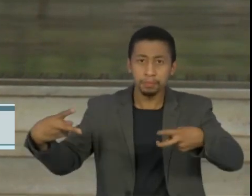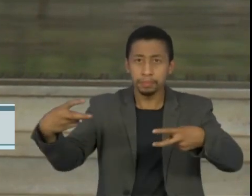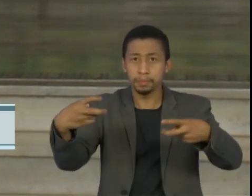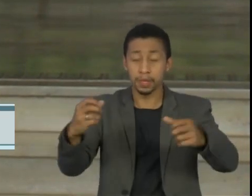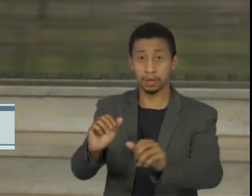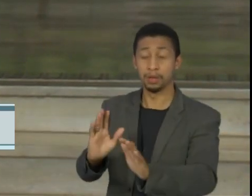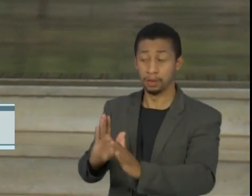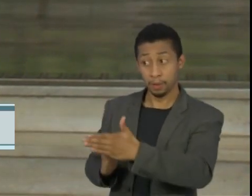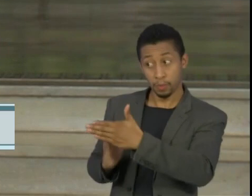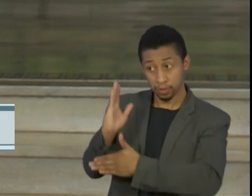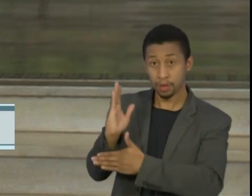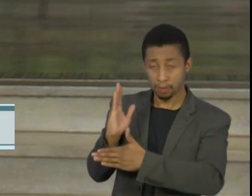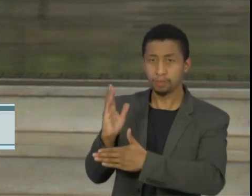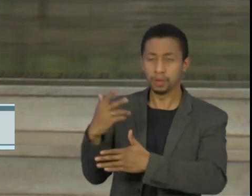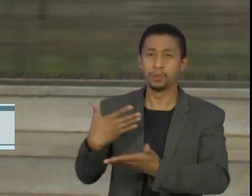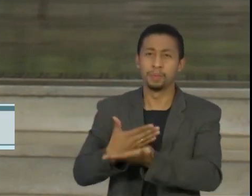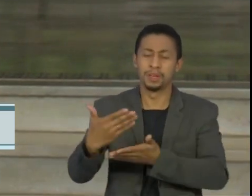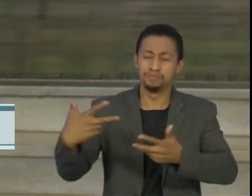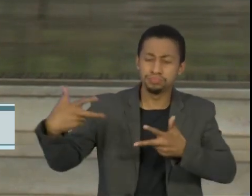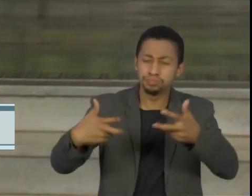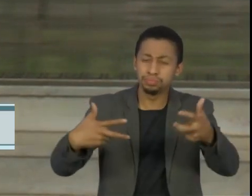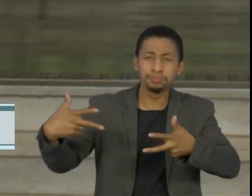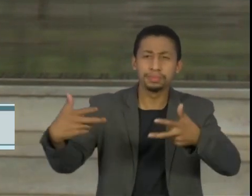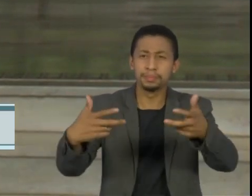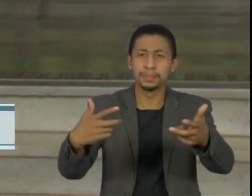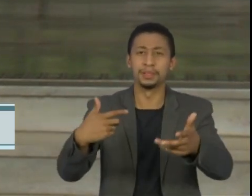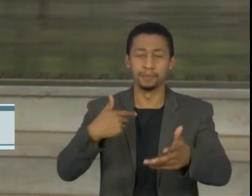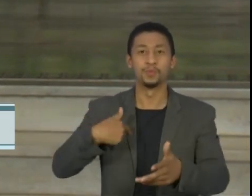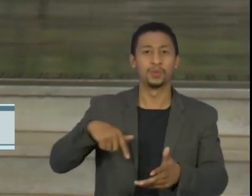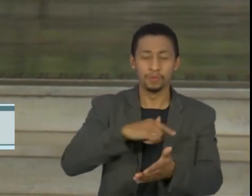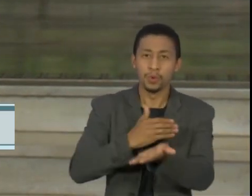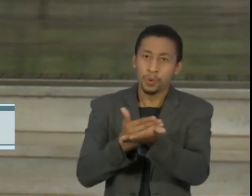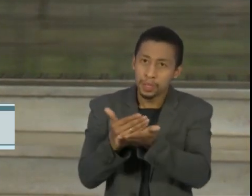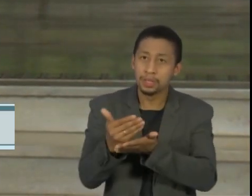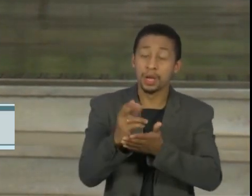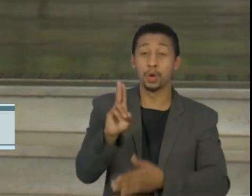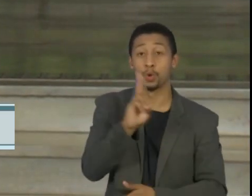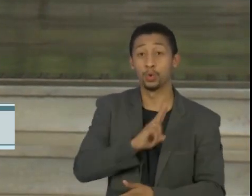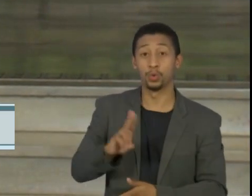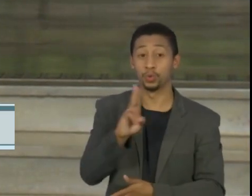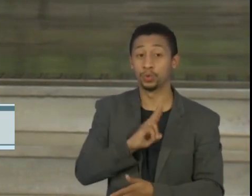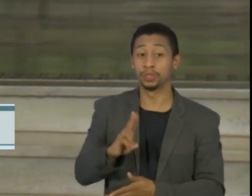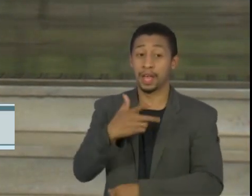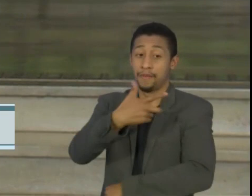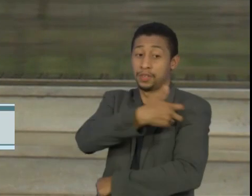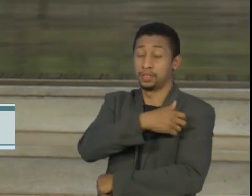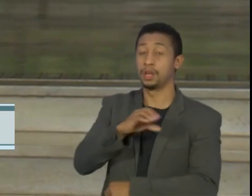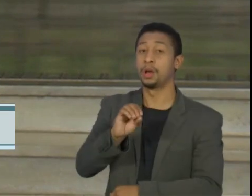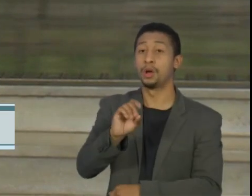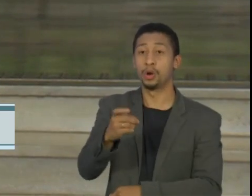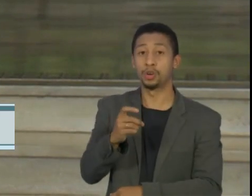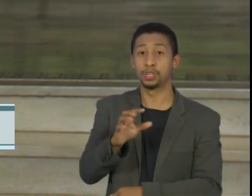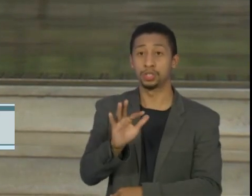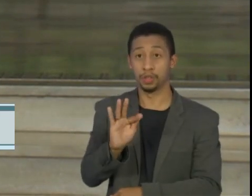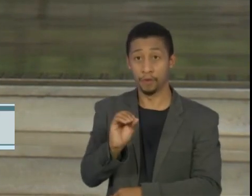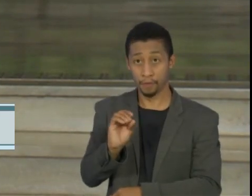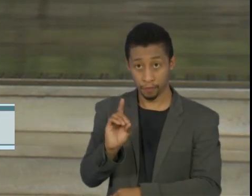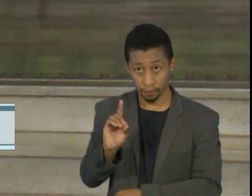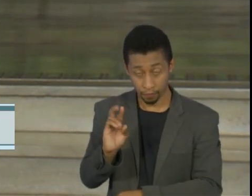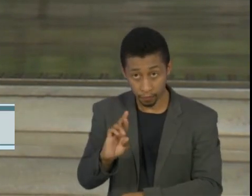autorização. E nós estaremos caminhando simultaneamente com a vacina de Oxford, da AstraZeneca, que começa a